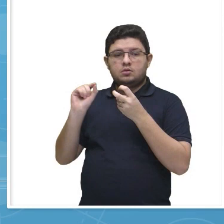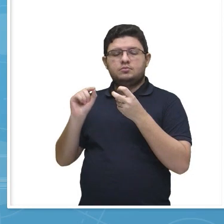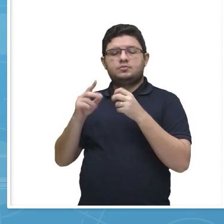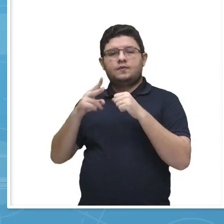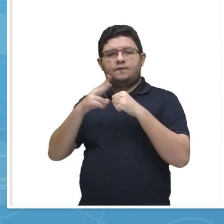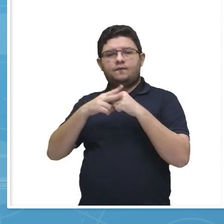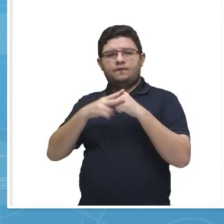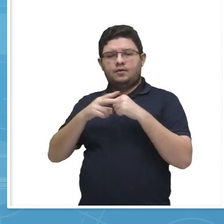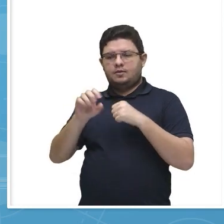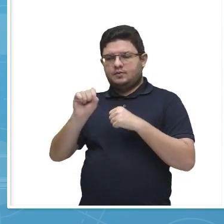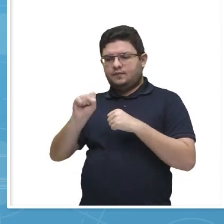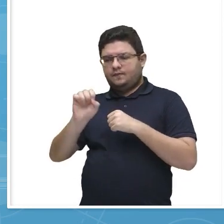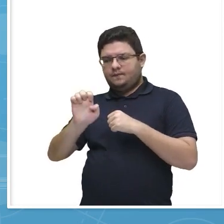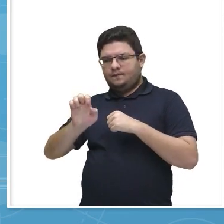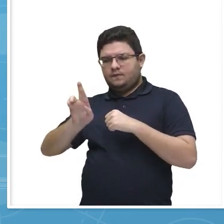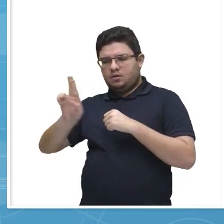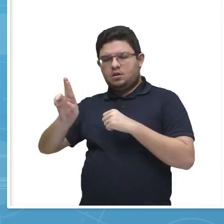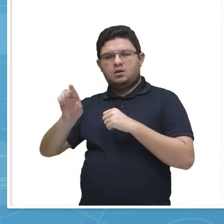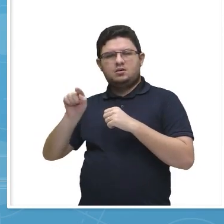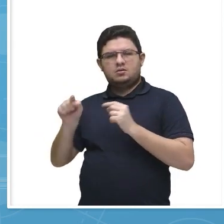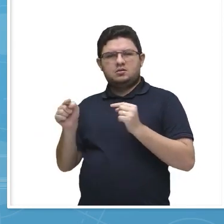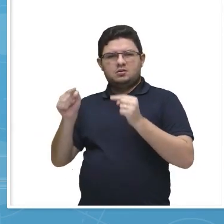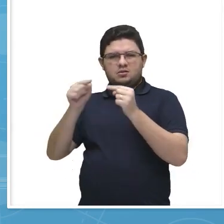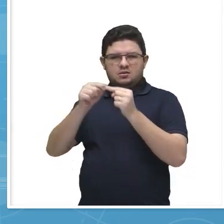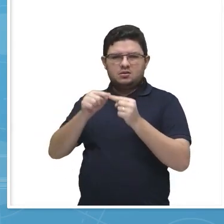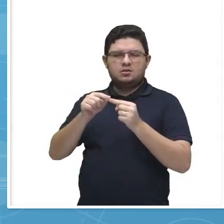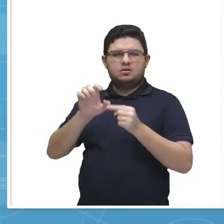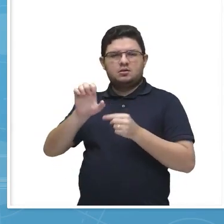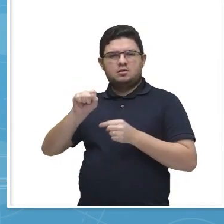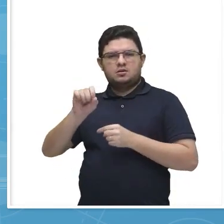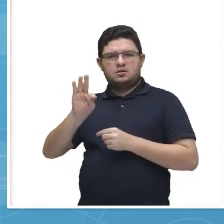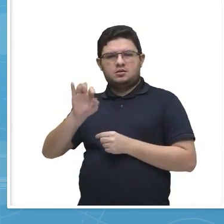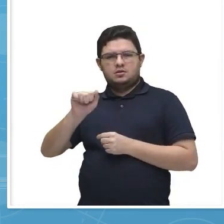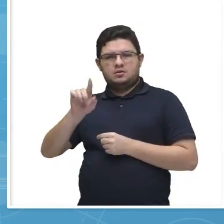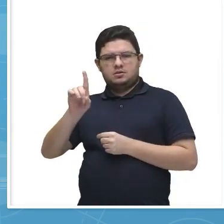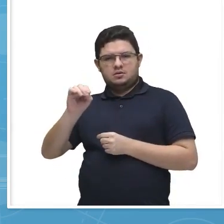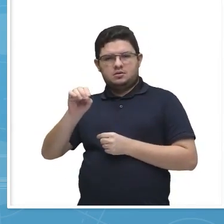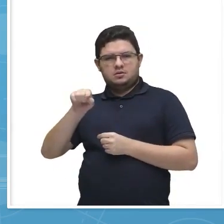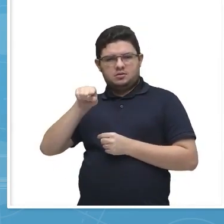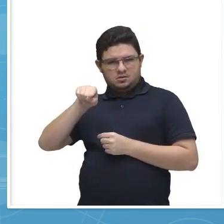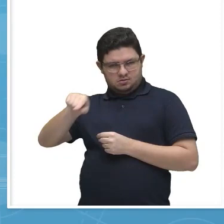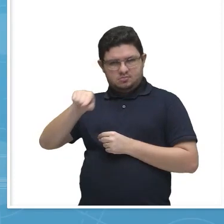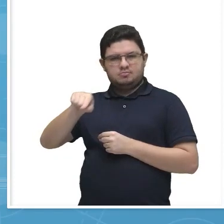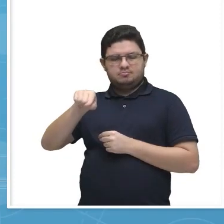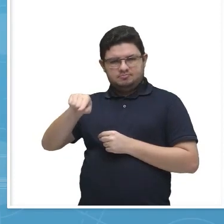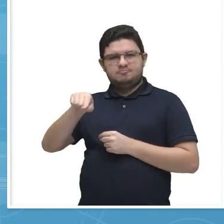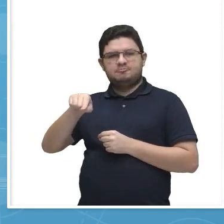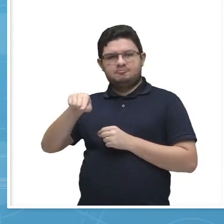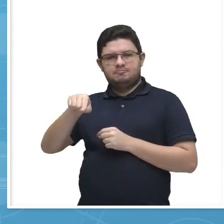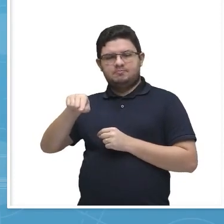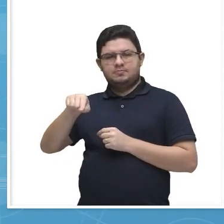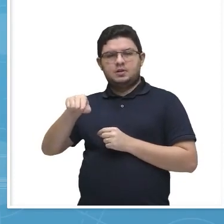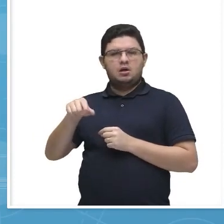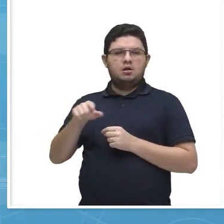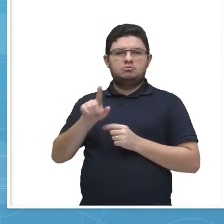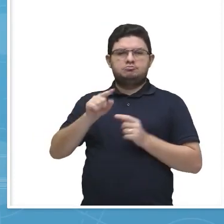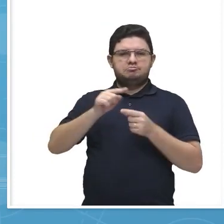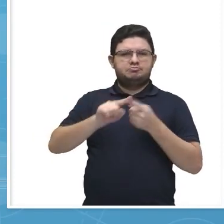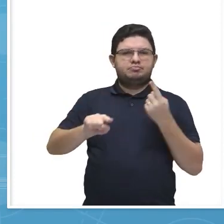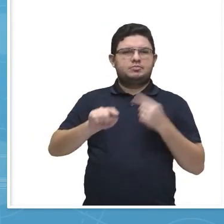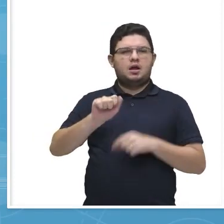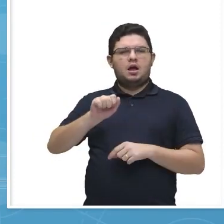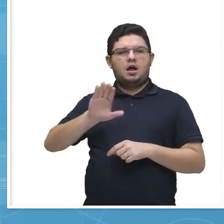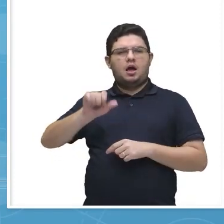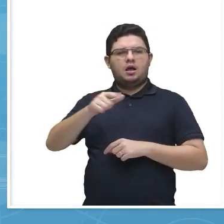expressa estado, no caso, um verbo que expressa ação. Percebam que é um verbo que expressa estado para a gente, aquele que nós chamamos de verbo